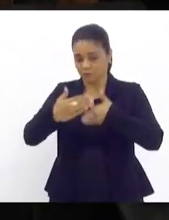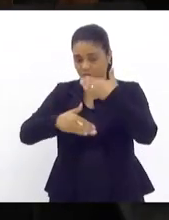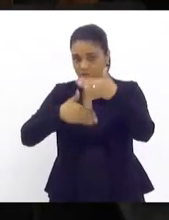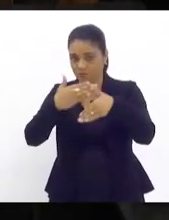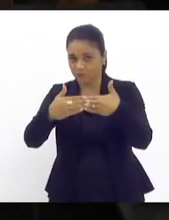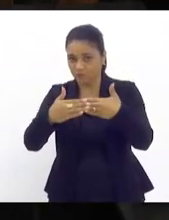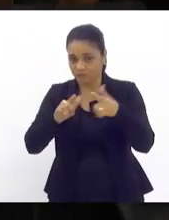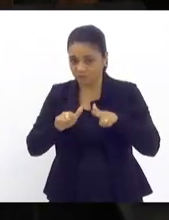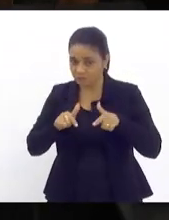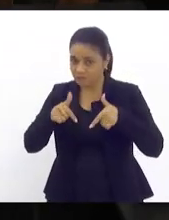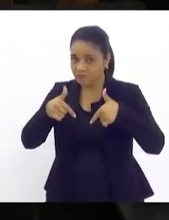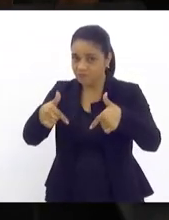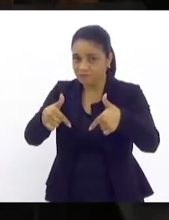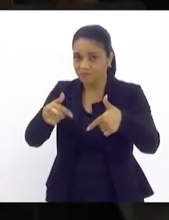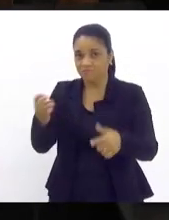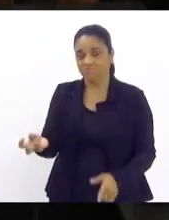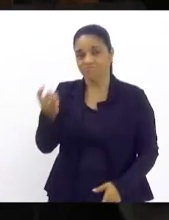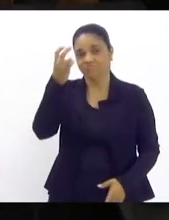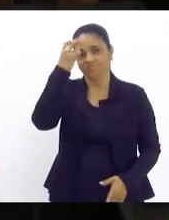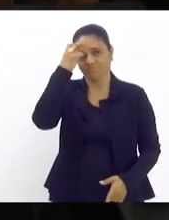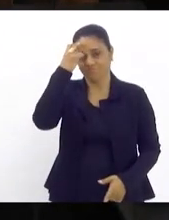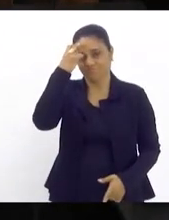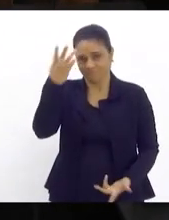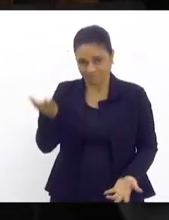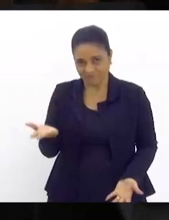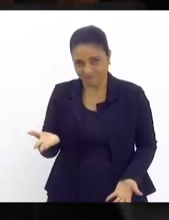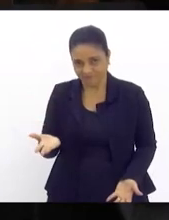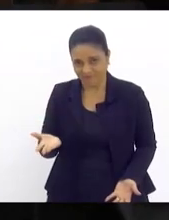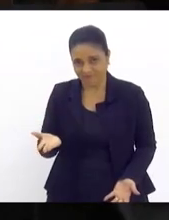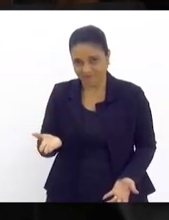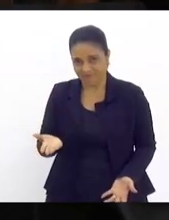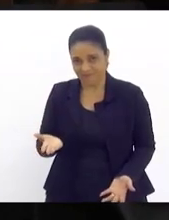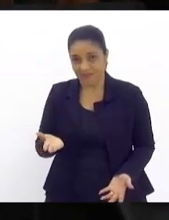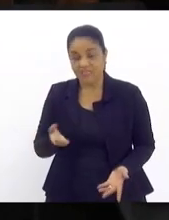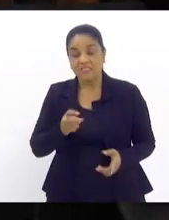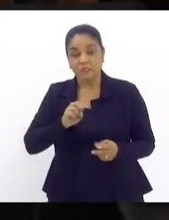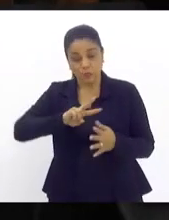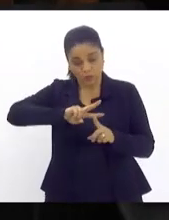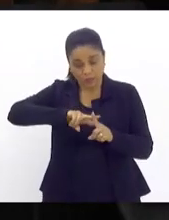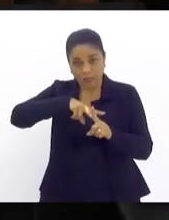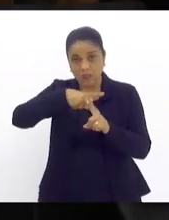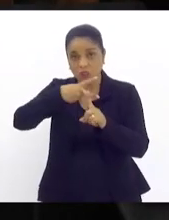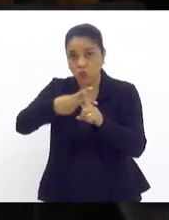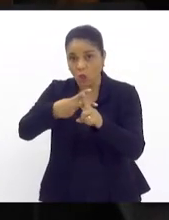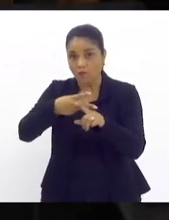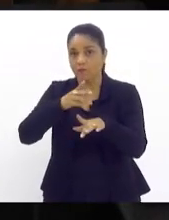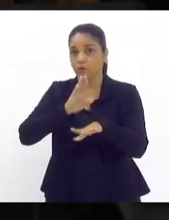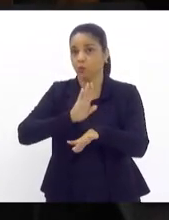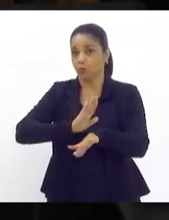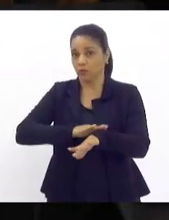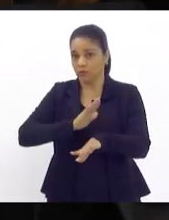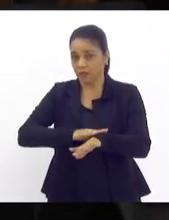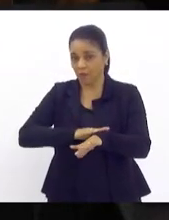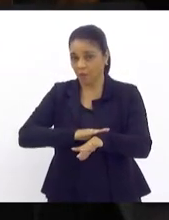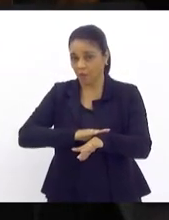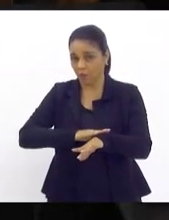e até mesmo na intelecção. Se esse tempo dobra de meio